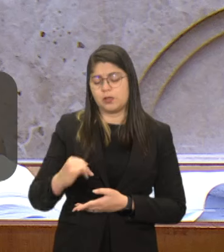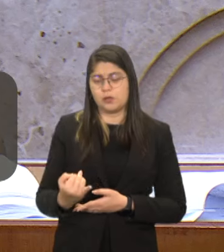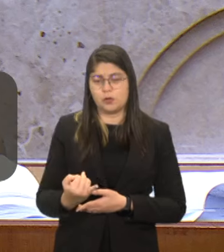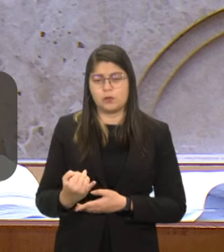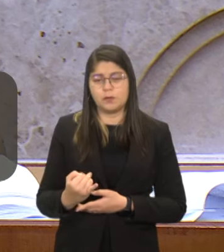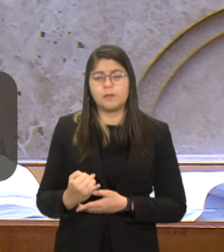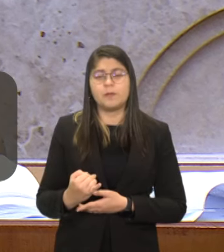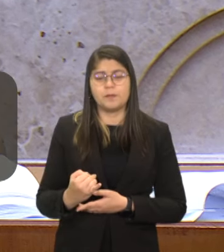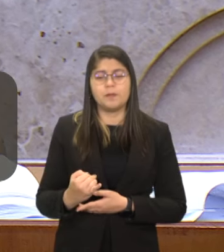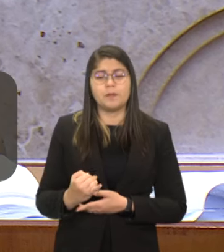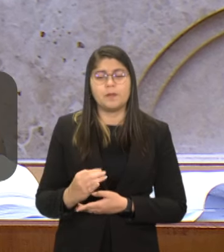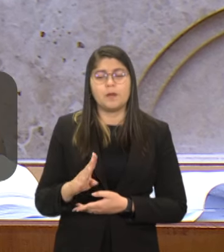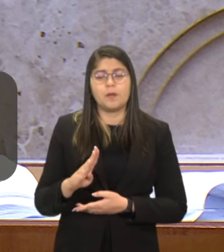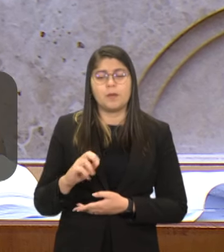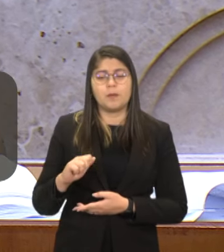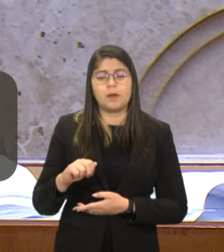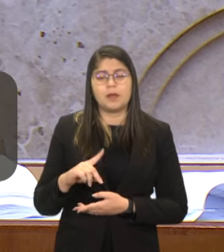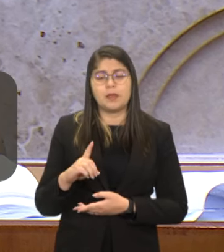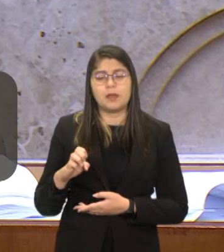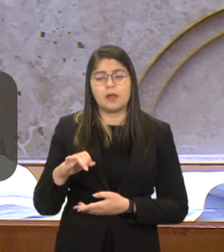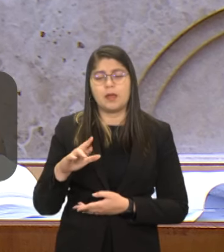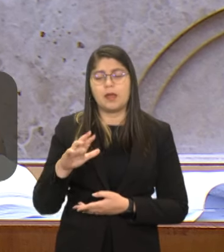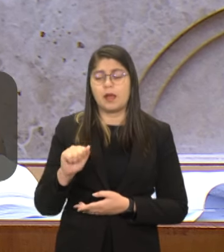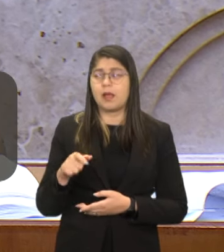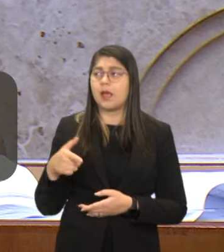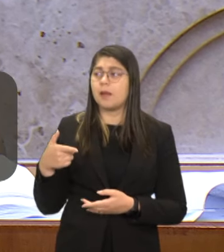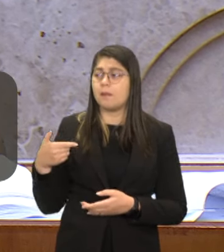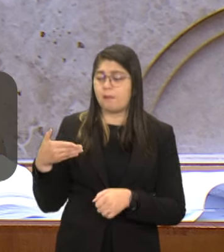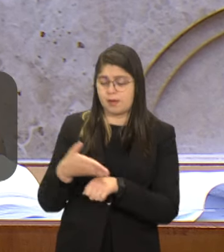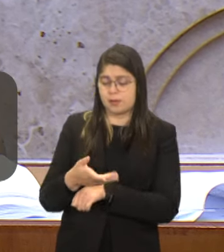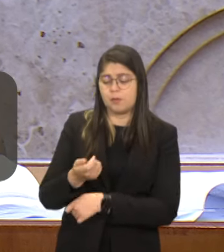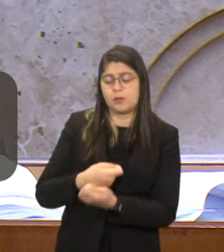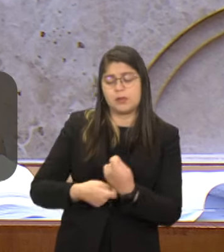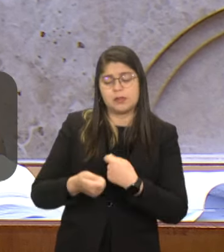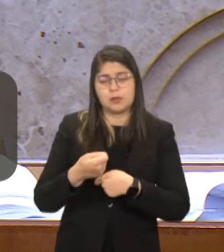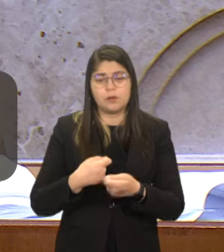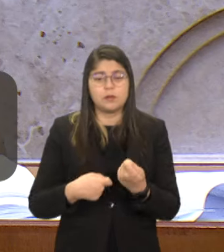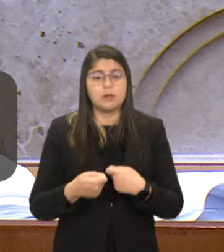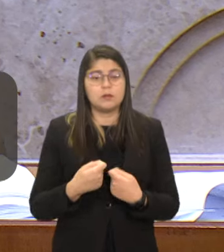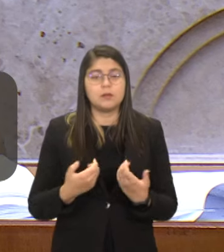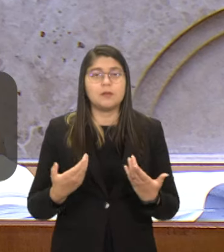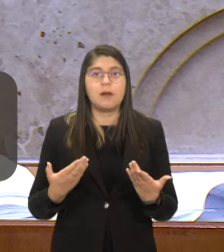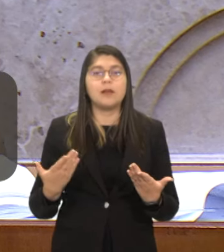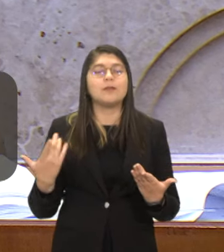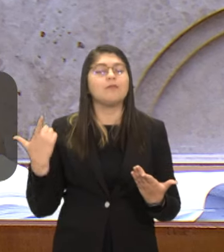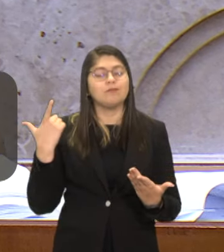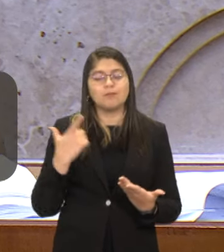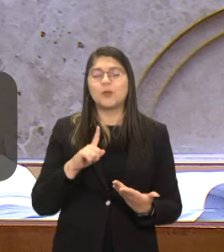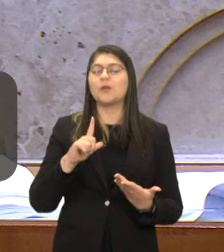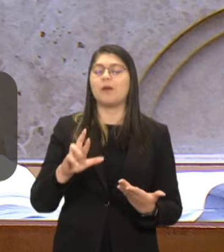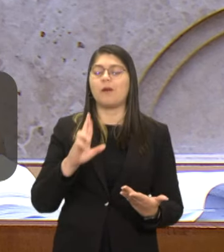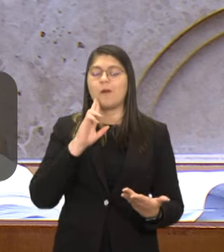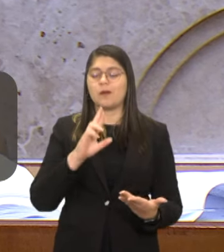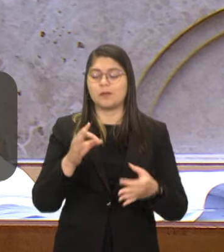Bandeira, que participou largamente das negociações e finalmente chegamos a bom